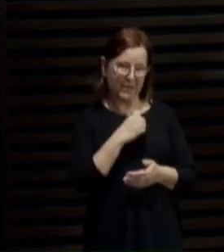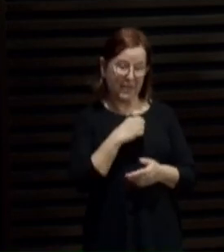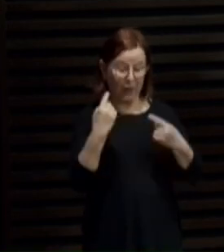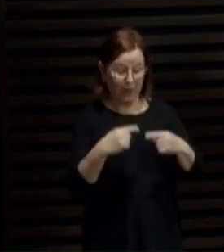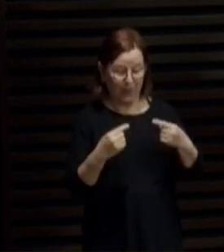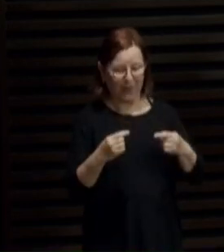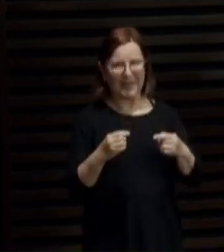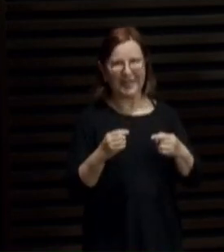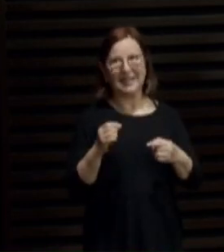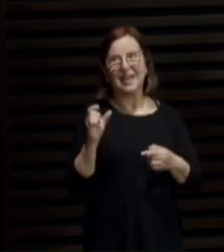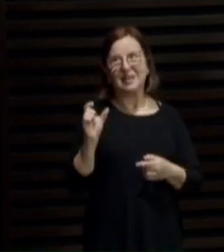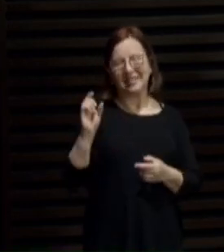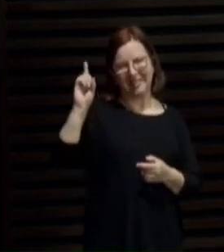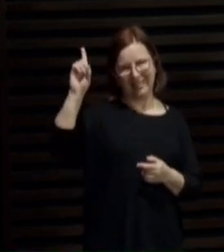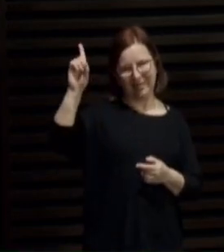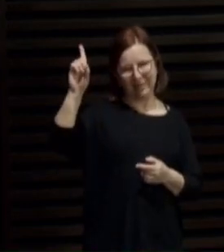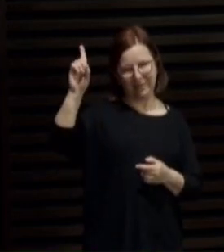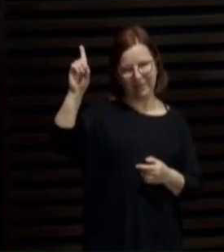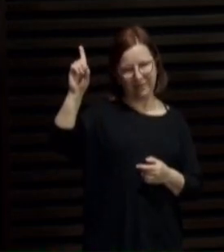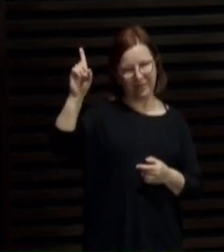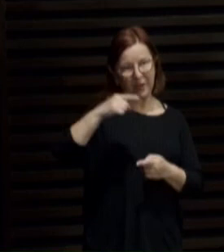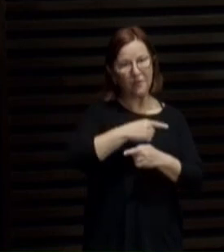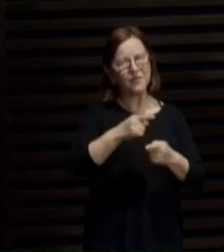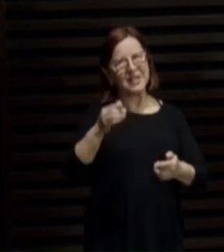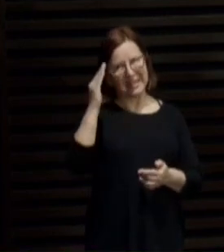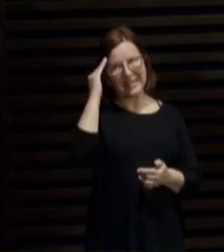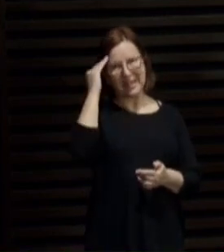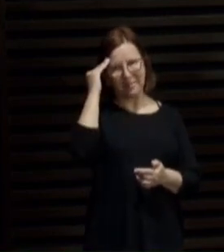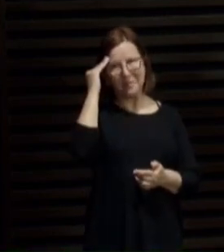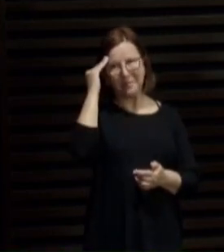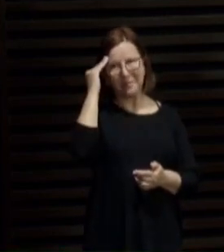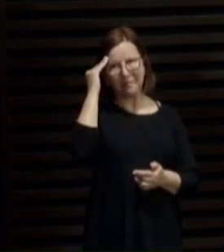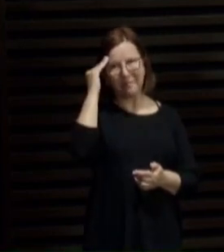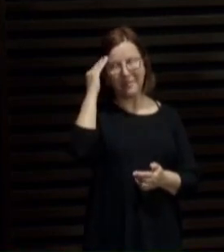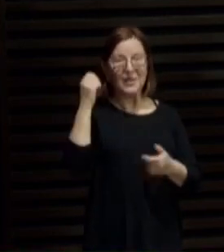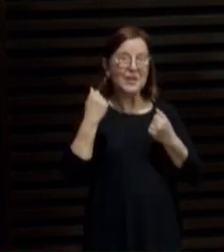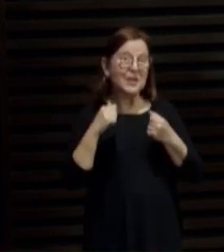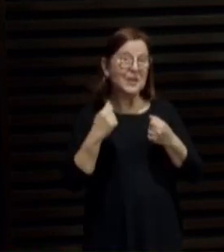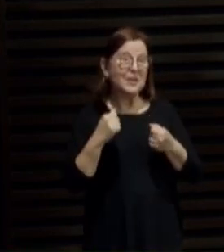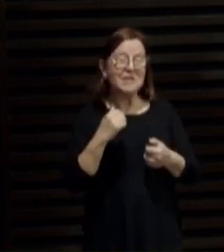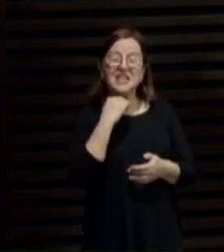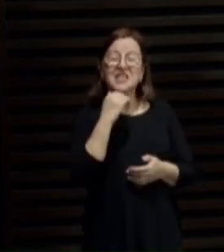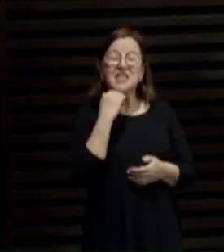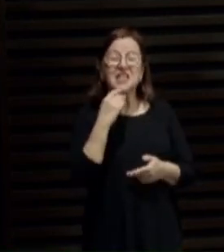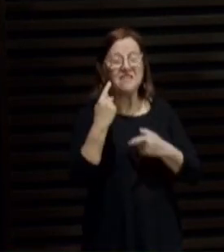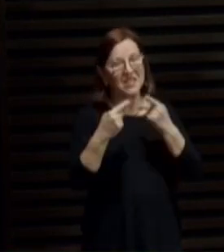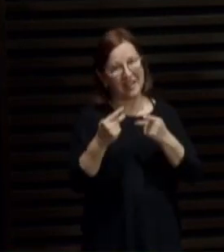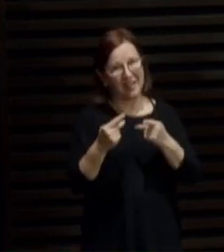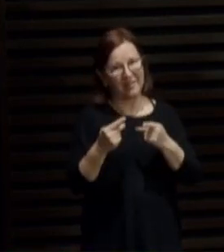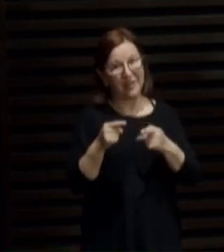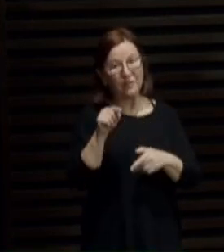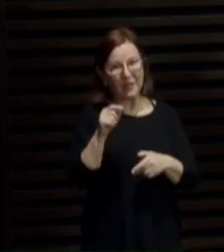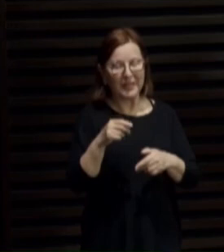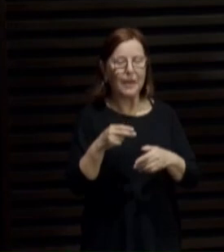de Deus, você mesmo sabe. E não precisa ninguém. Você pode procurar e dizer,